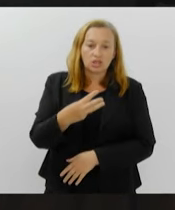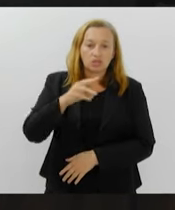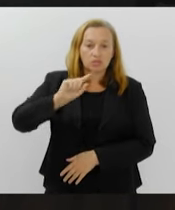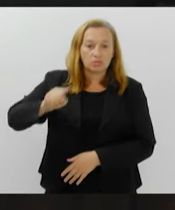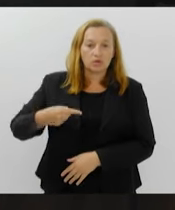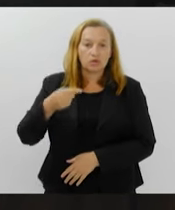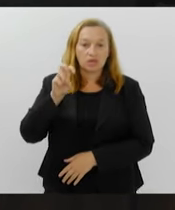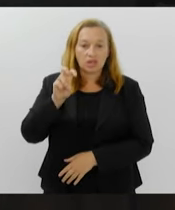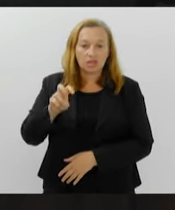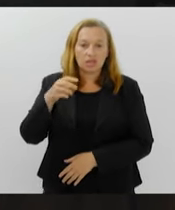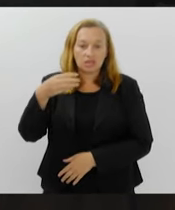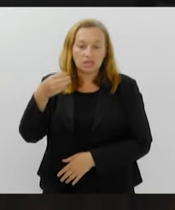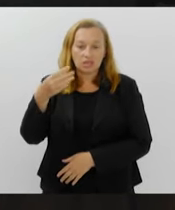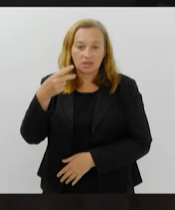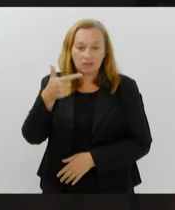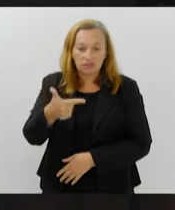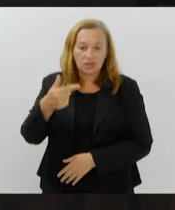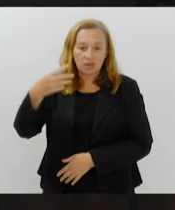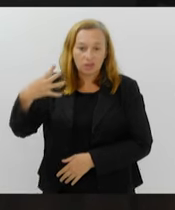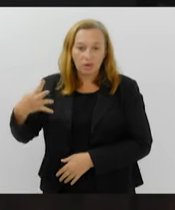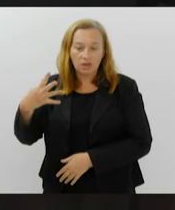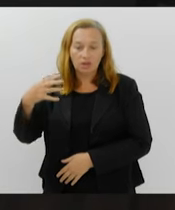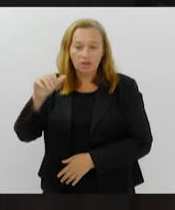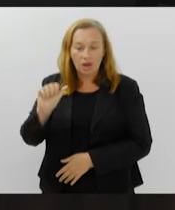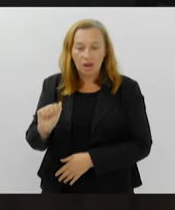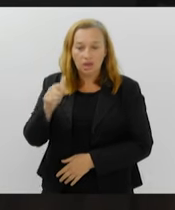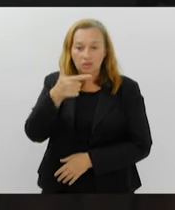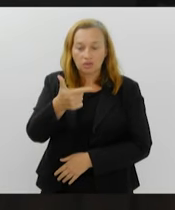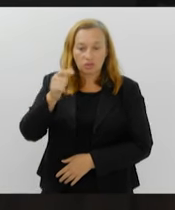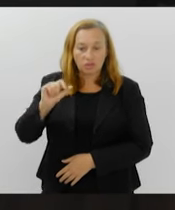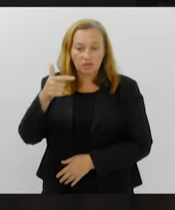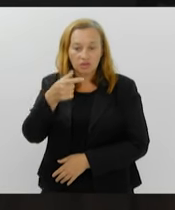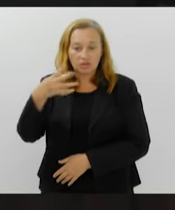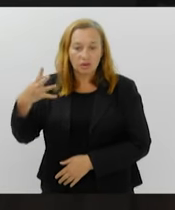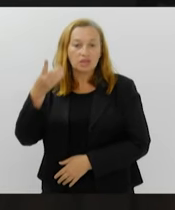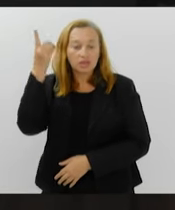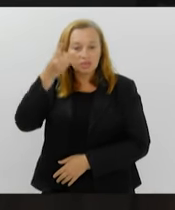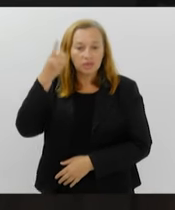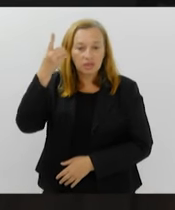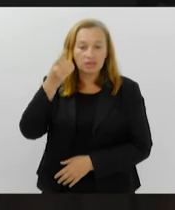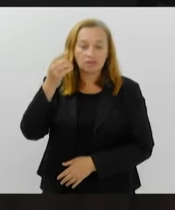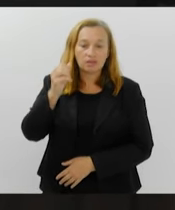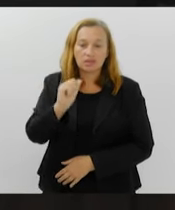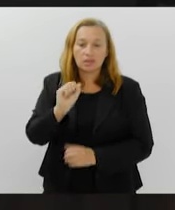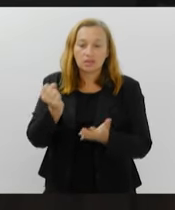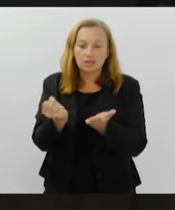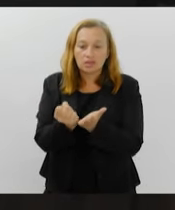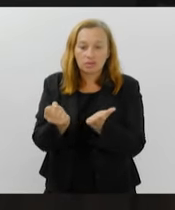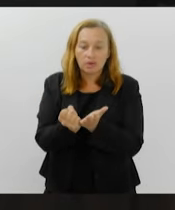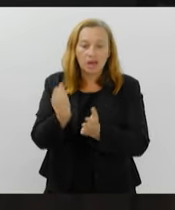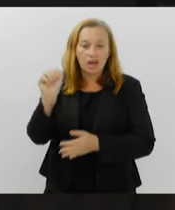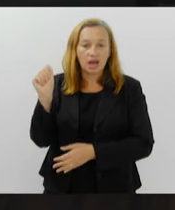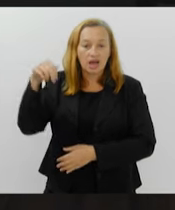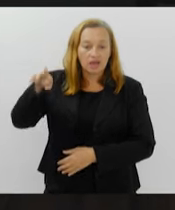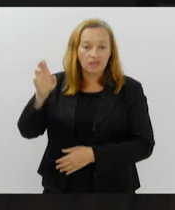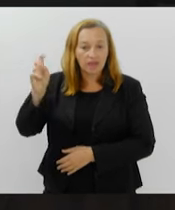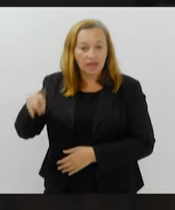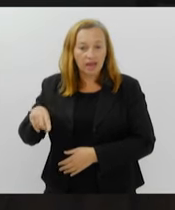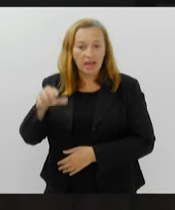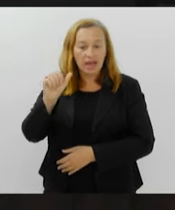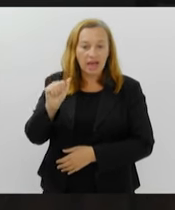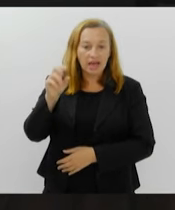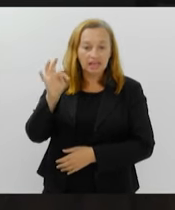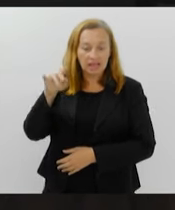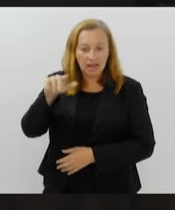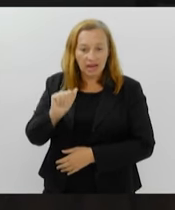3524 a de 2024 de autoria dos deputados Samuel Malafaia André Correa Nunes